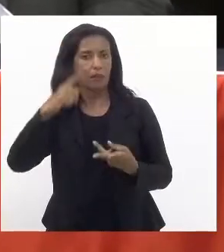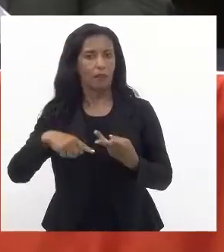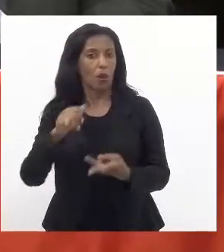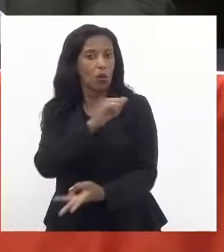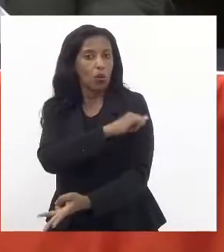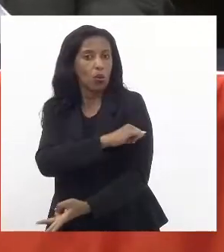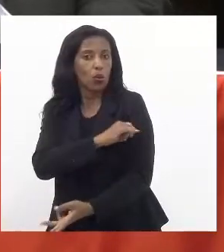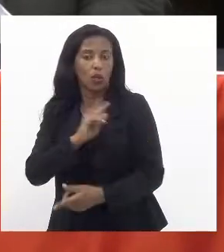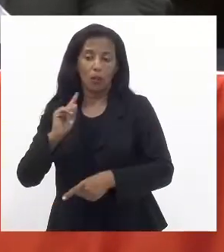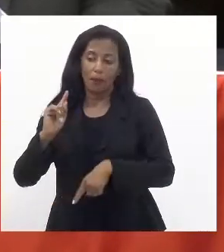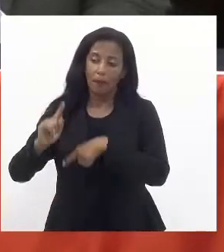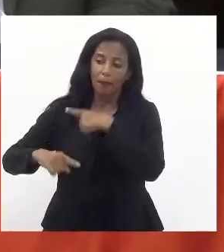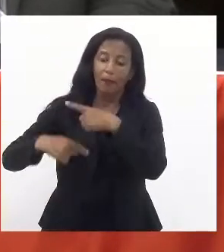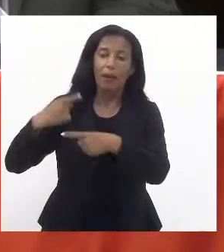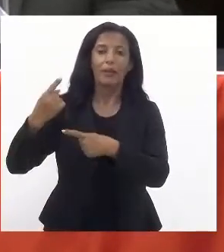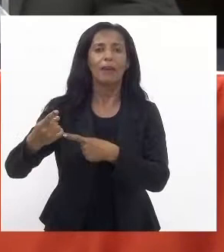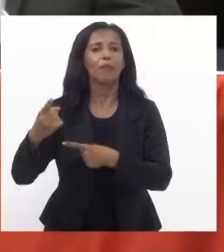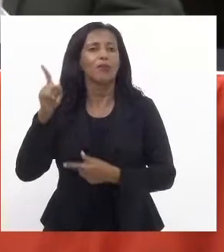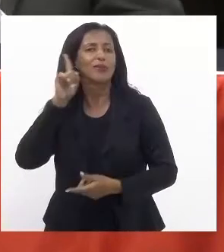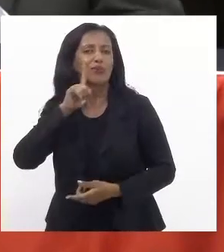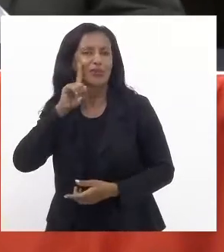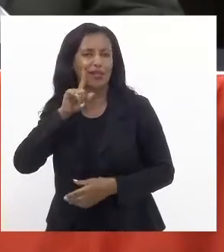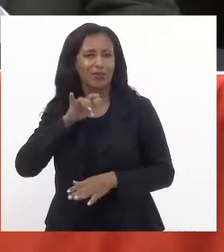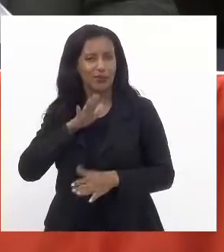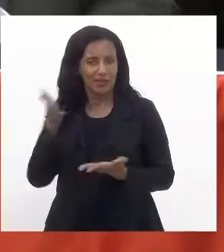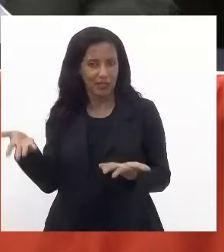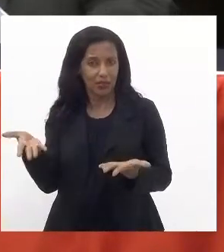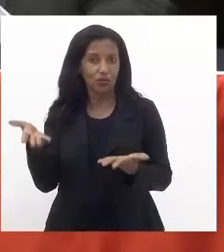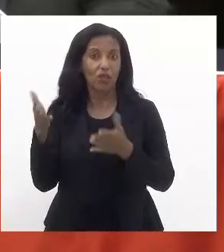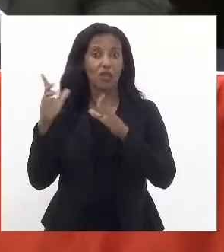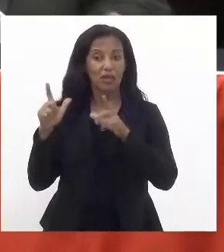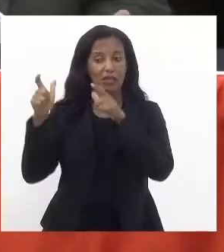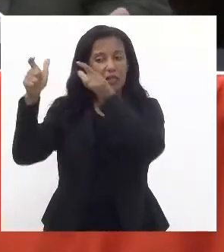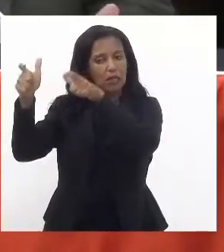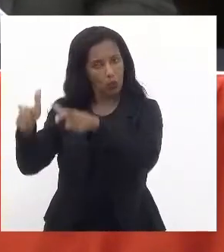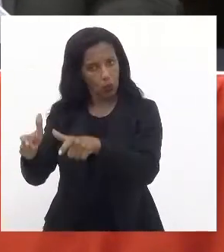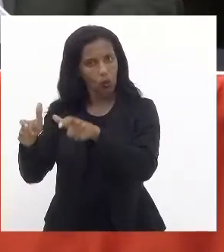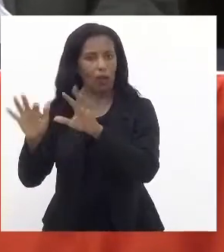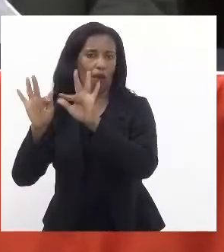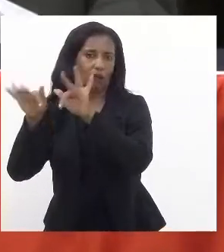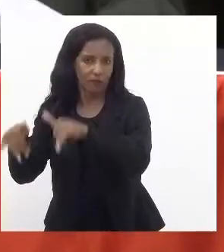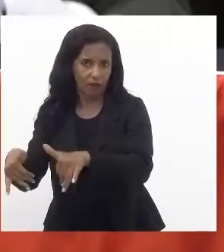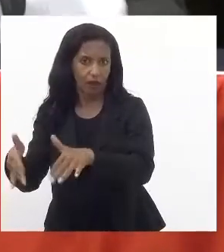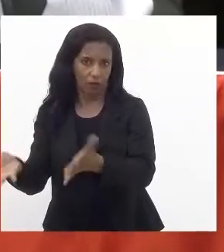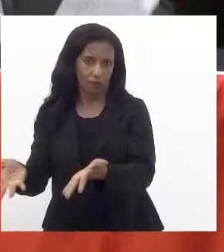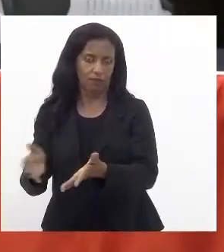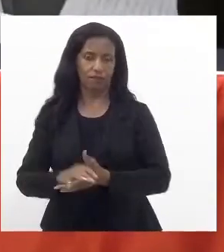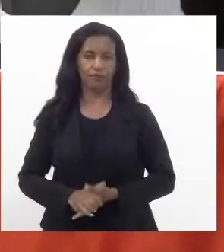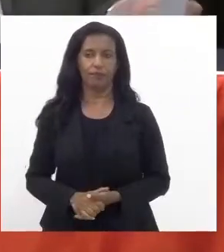uma posterior ida para os Estados Unidos, porque este seria o destino final.